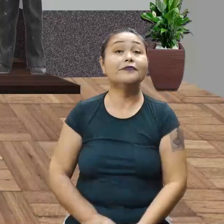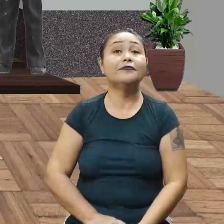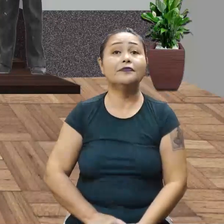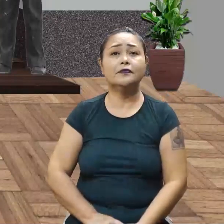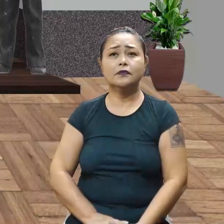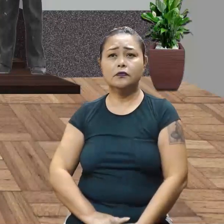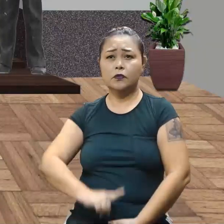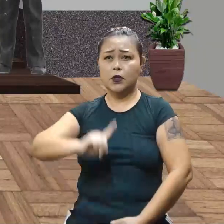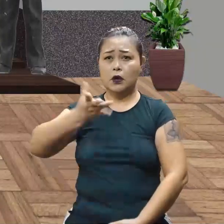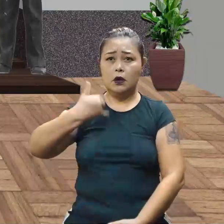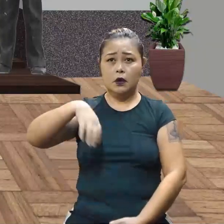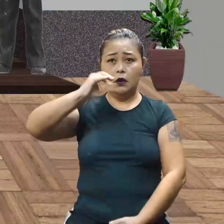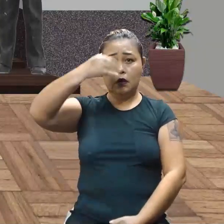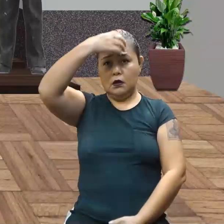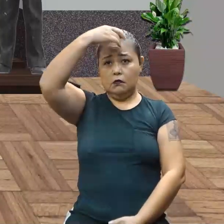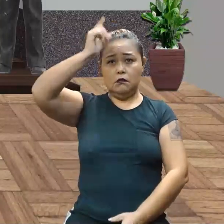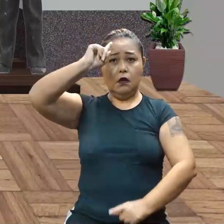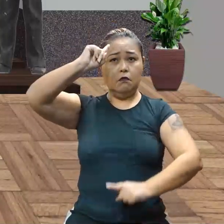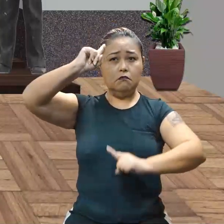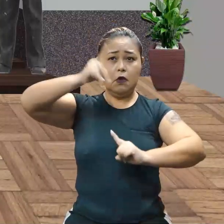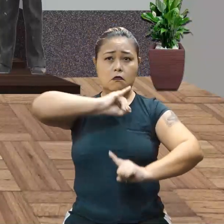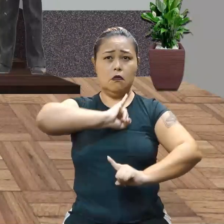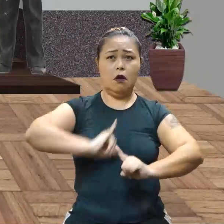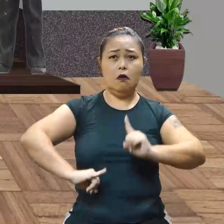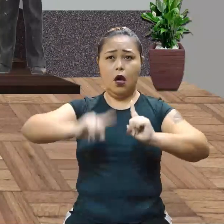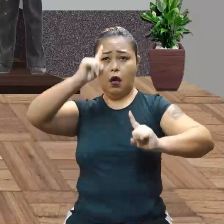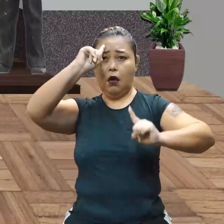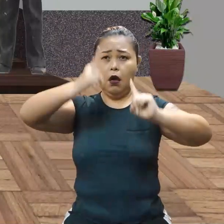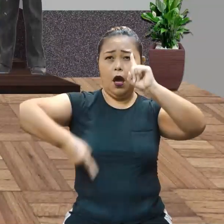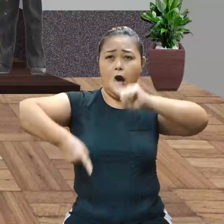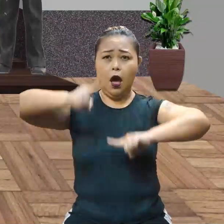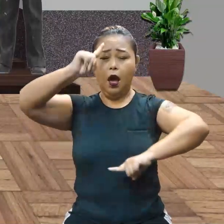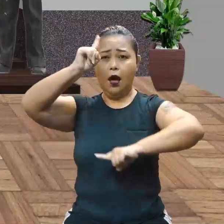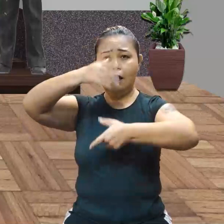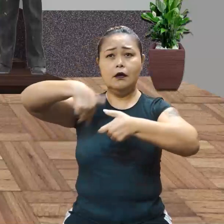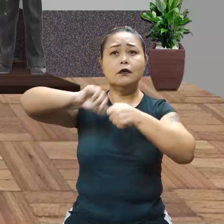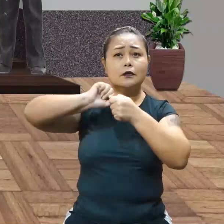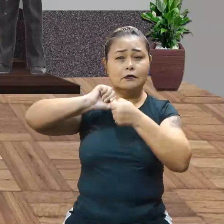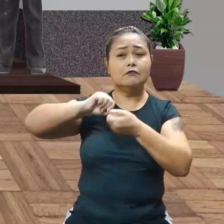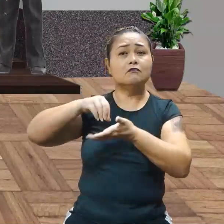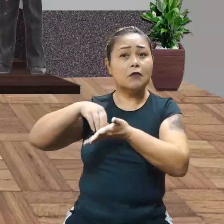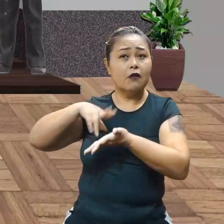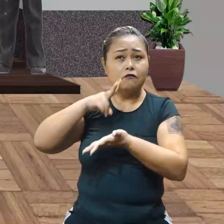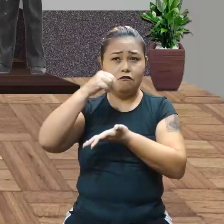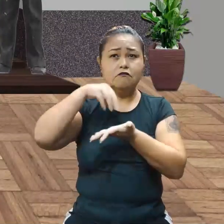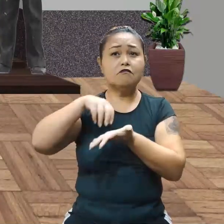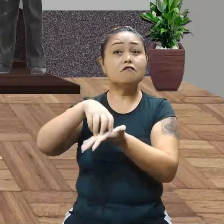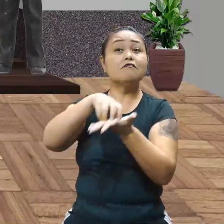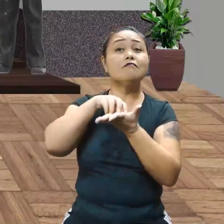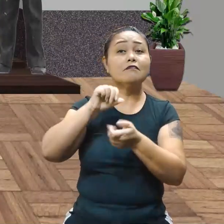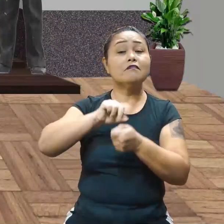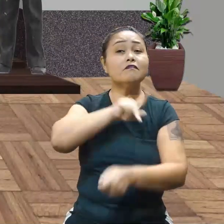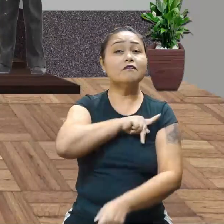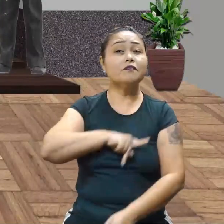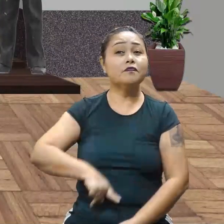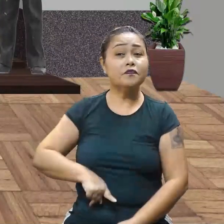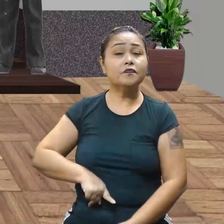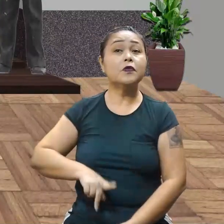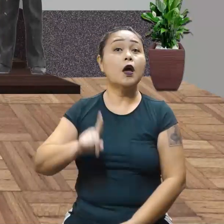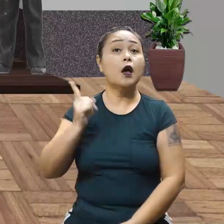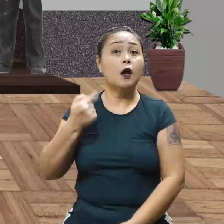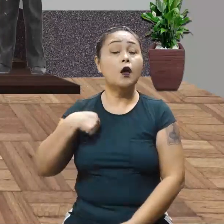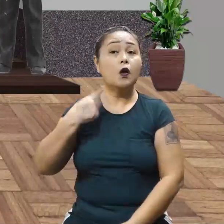o imperialismo norte-americano vai se consolidar com ele também. Nós estamos falando do presidente norte-americano.